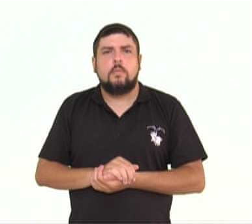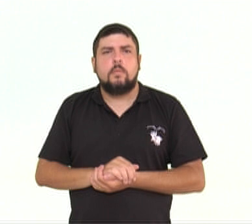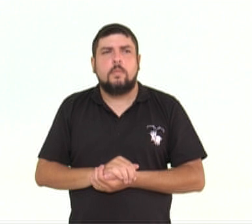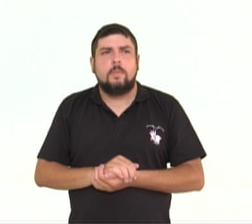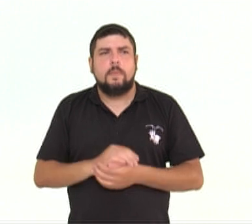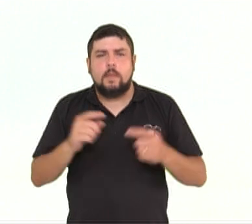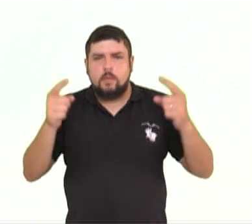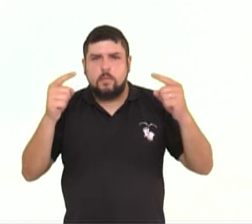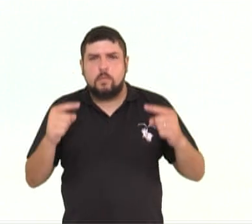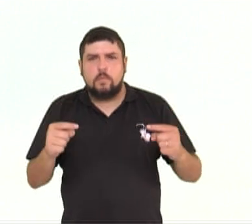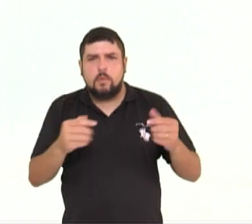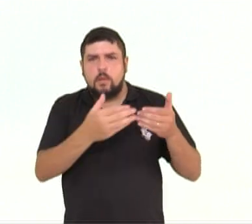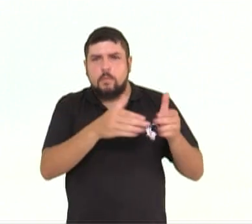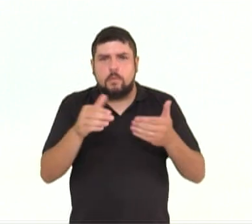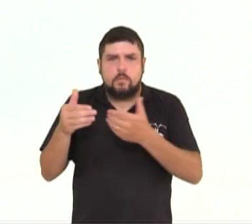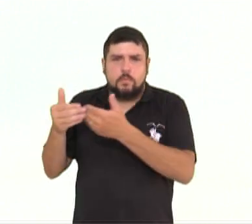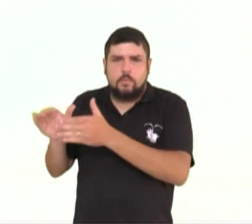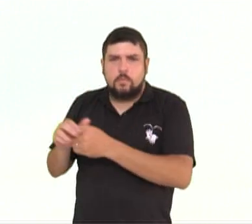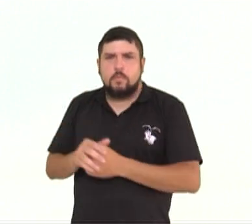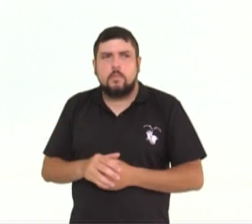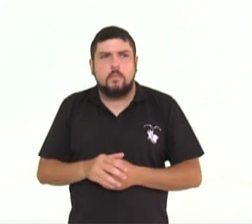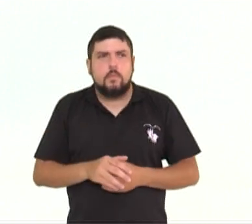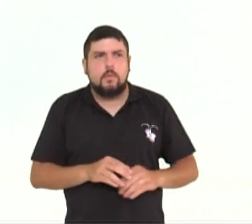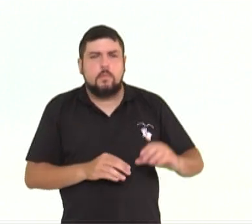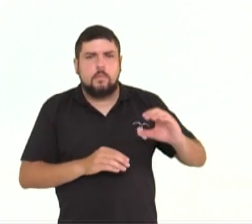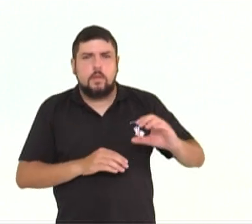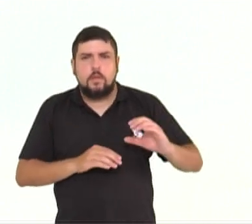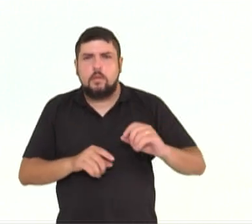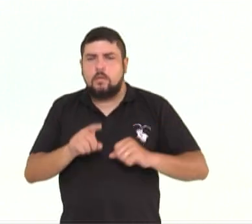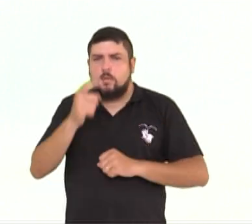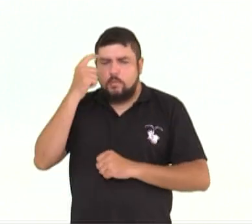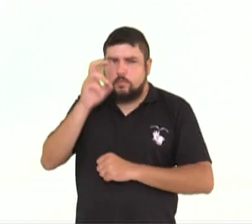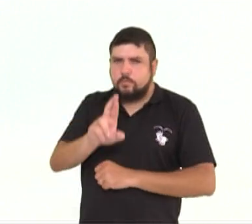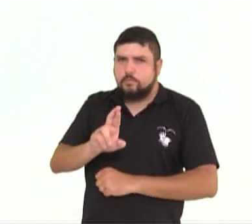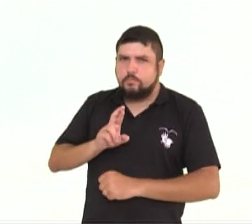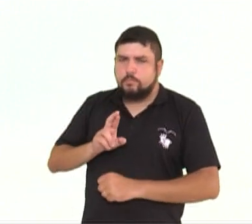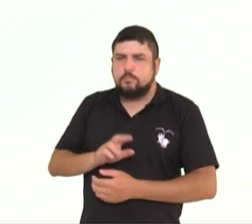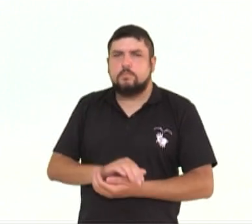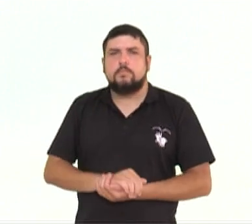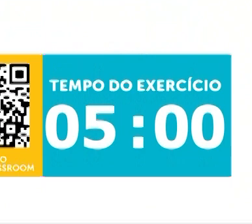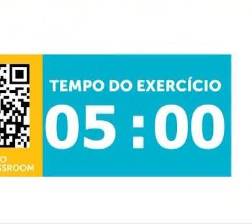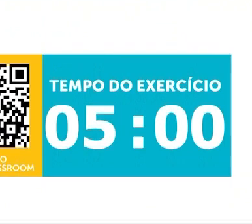abertos e aqui nós temos x maior ou igual a 15. Vou deixar você pensando aí e já volto.